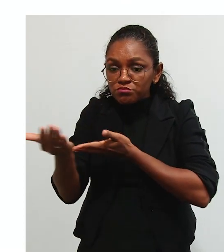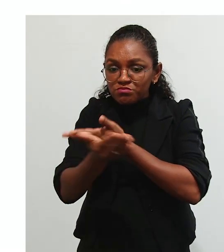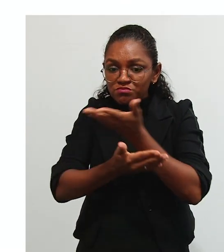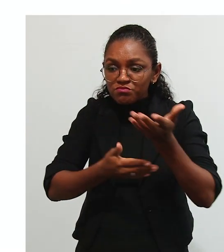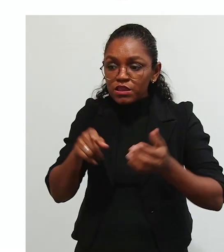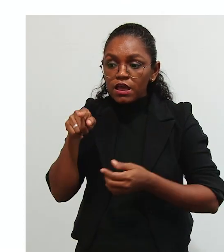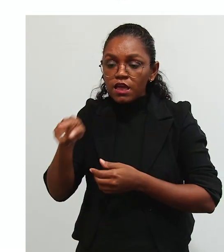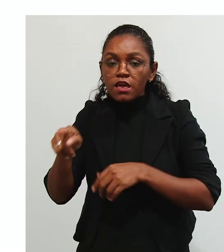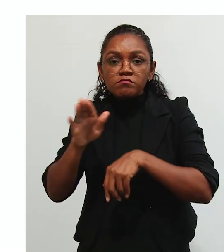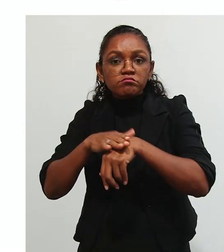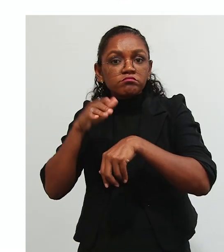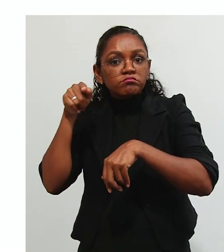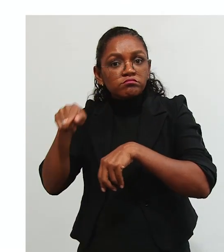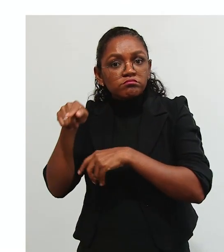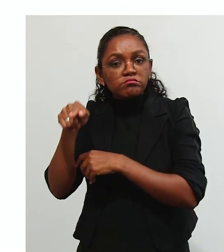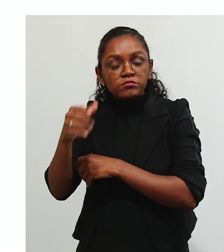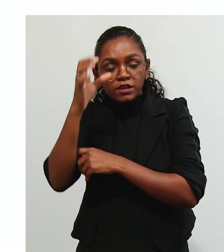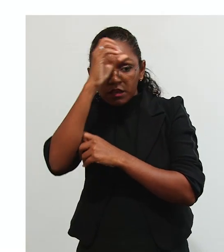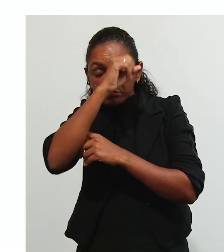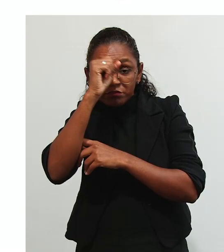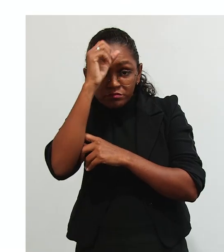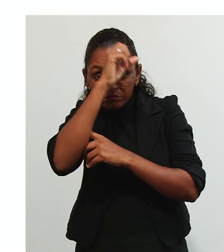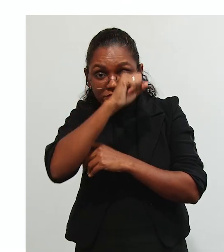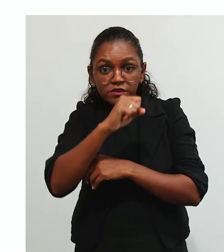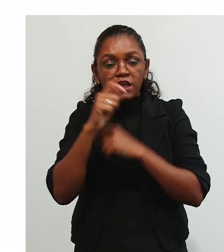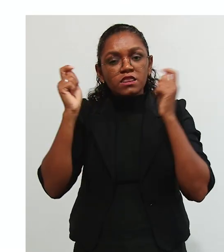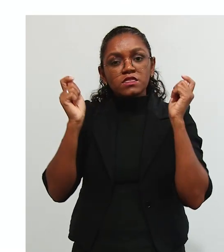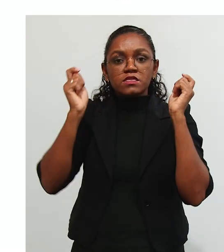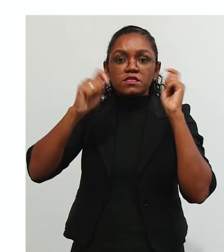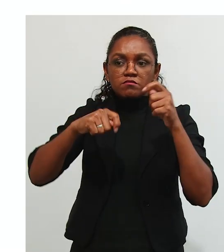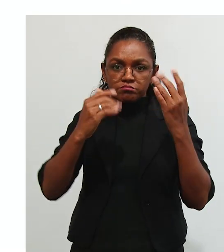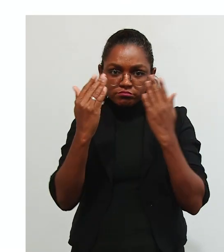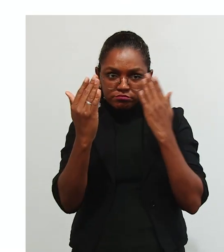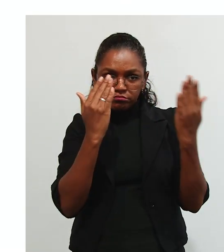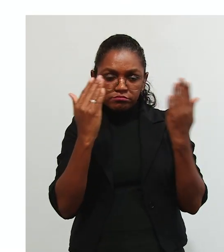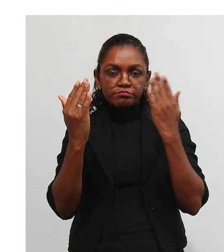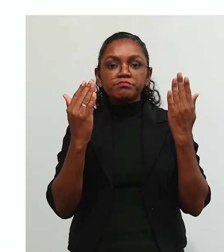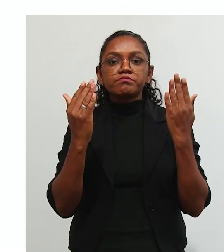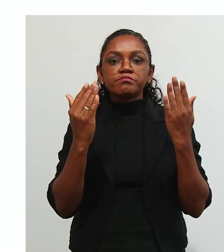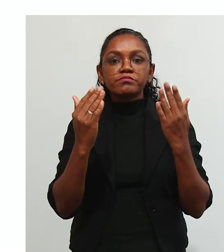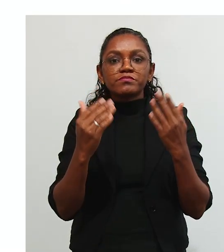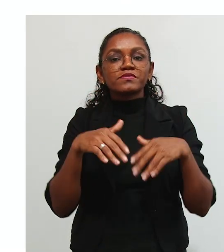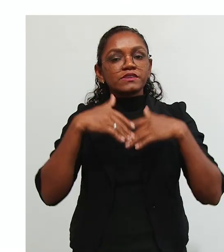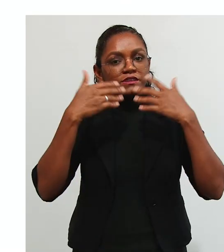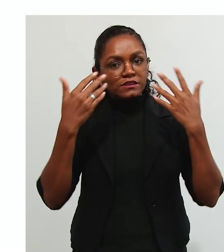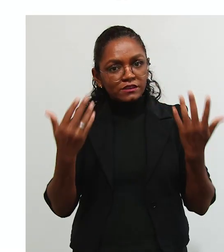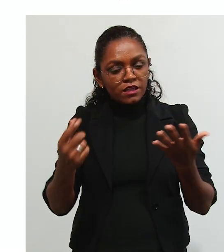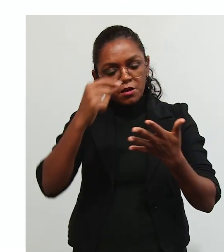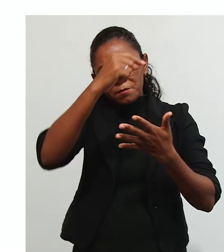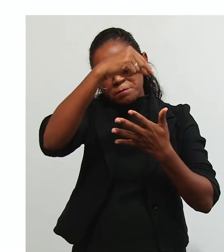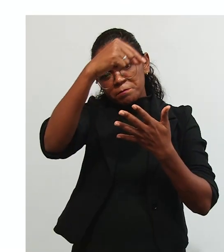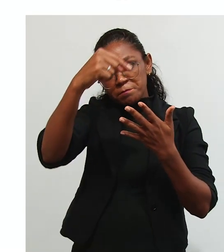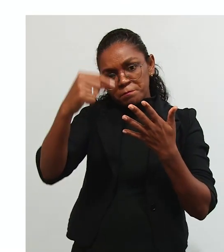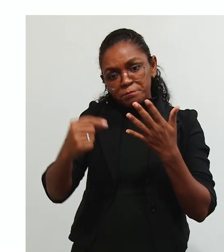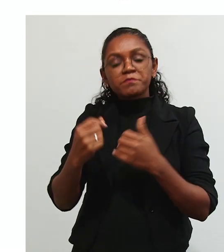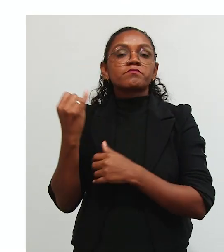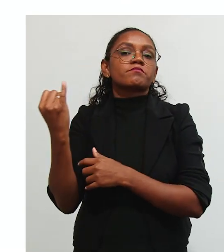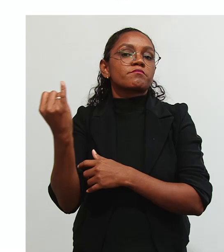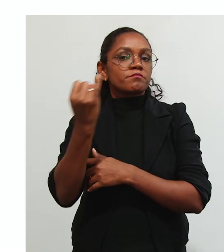tenham habilidade de pensamento que os possibilitem fazer associações. Então, essas